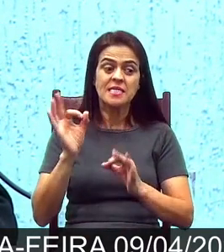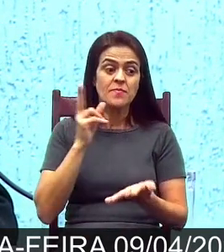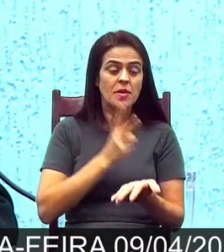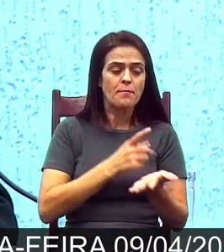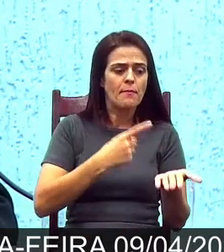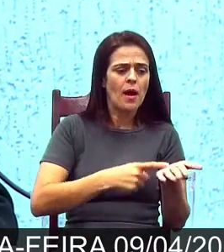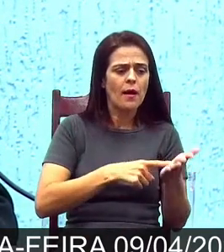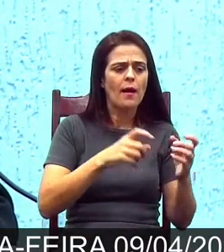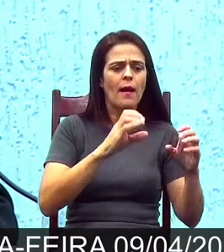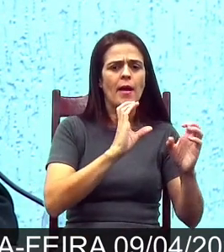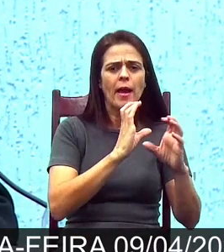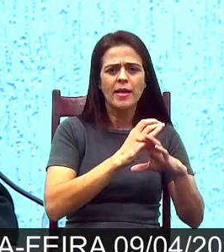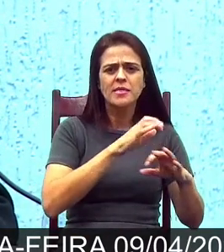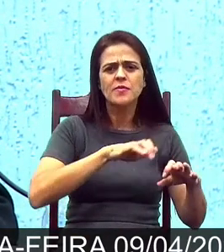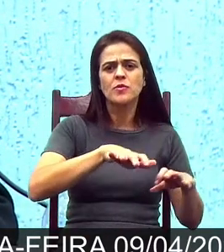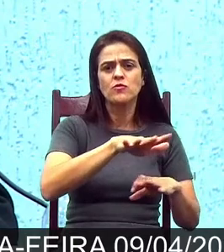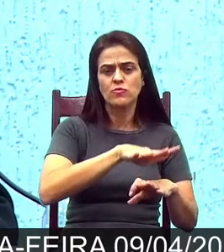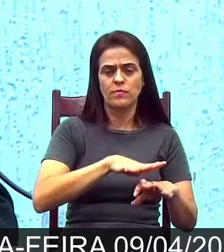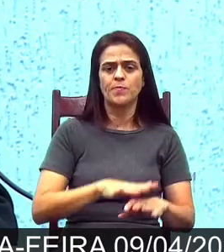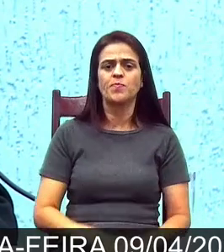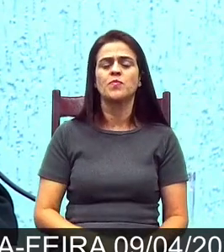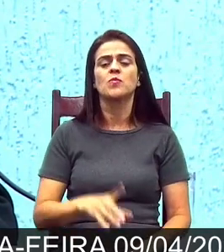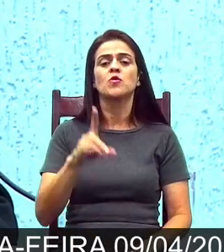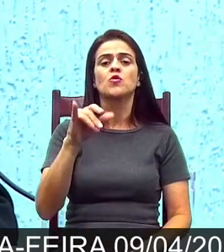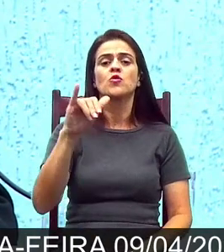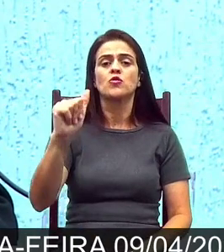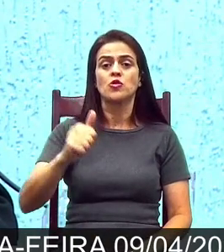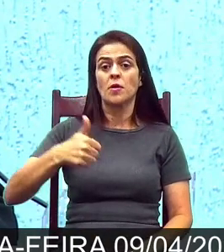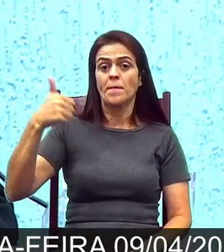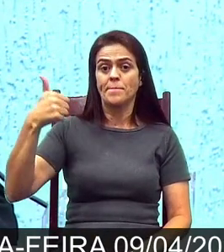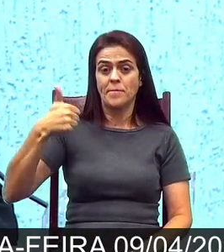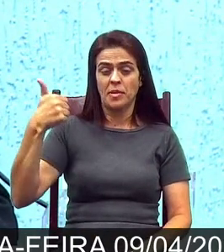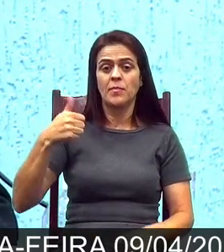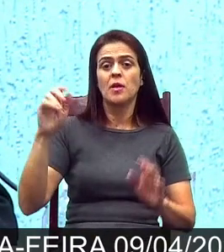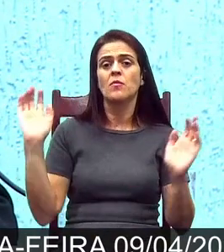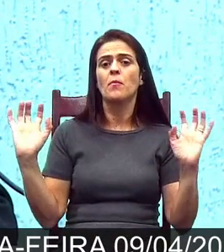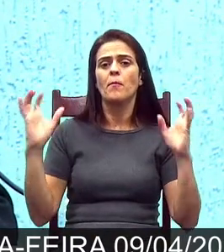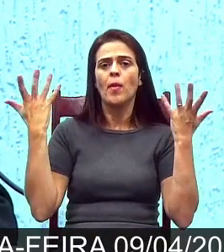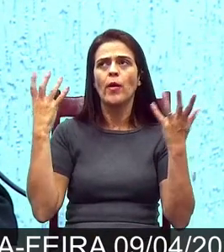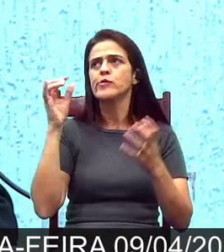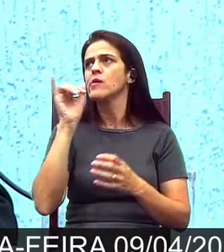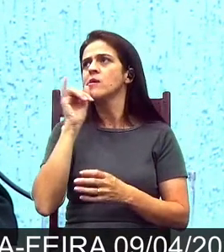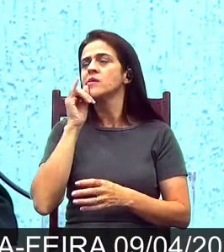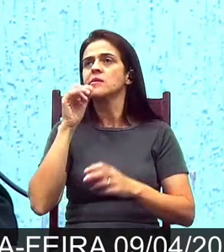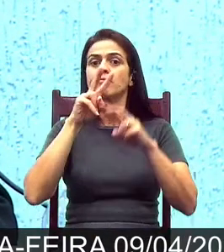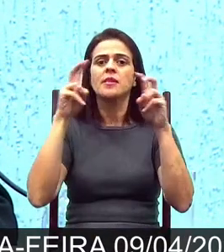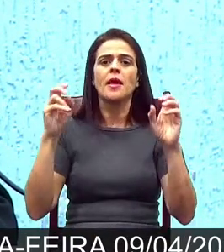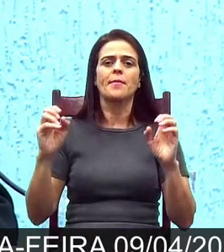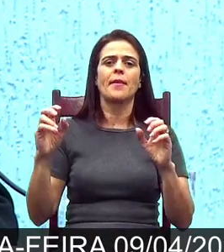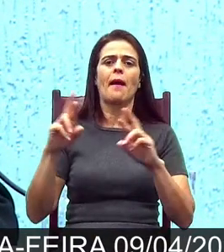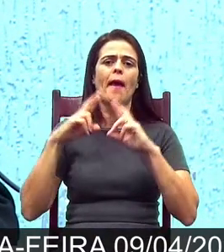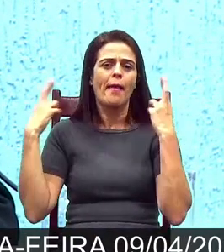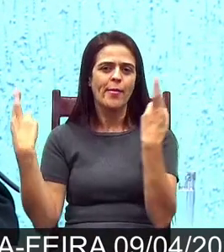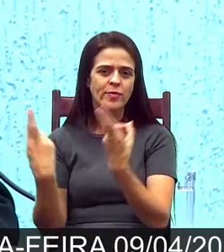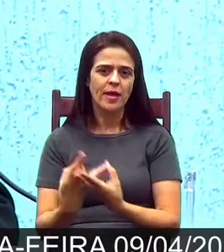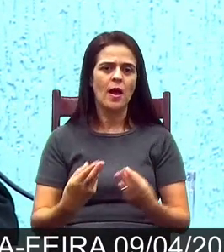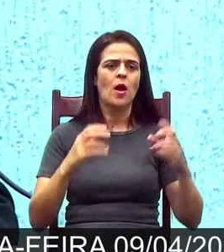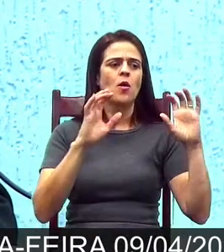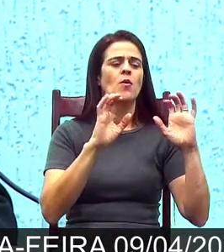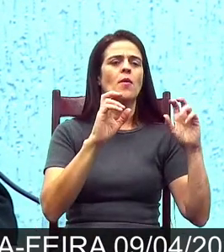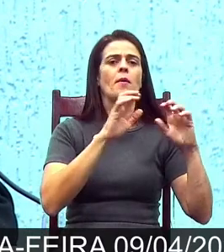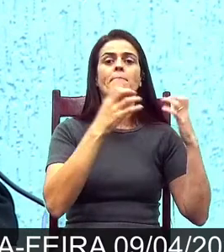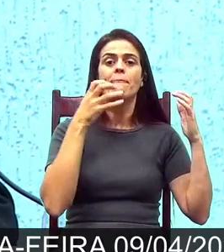necessárias. Artigo 3º. A data que se refere ao artigo 1º poderá ser celebrada com reuniões e palestras para aumentar a conscientização sobre o